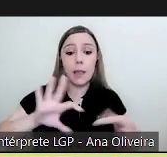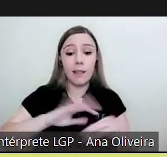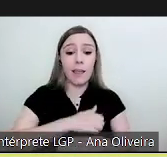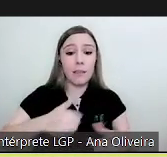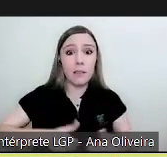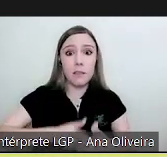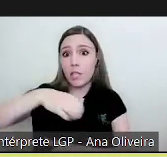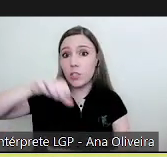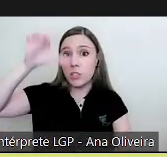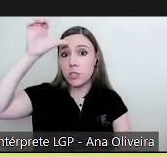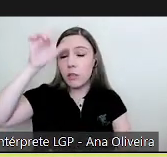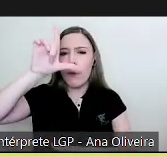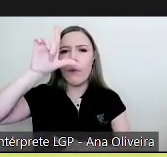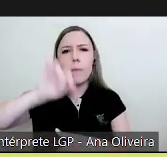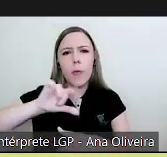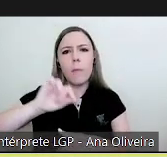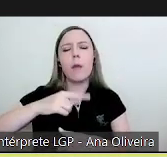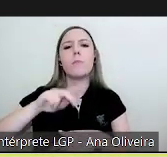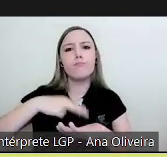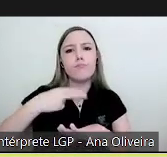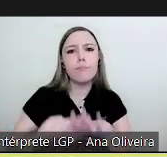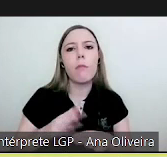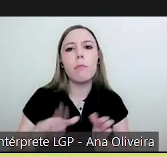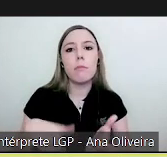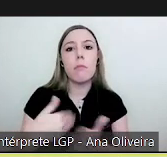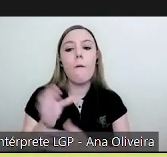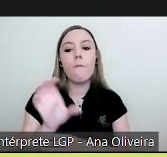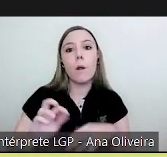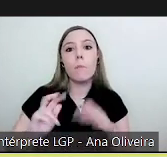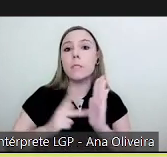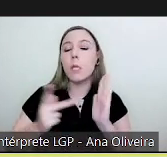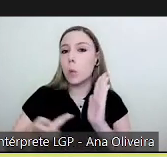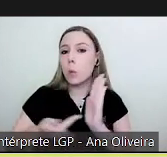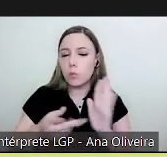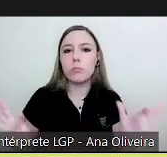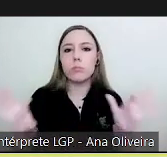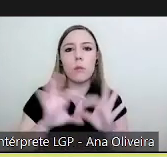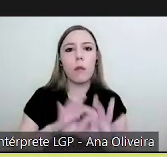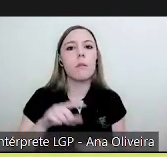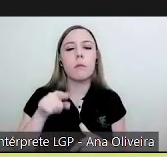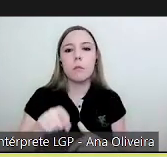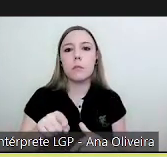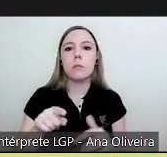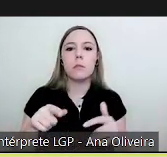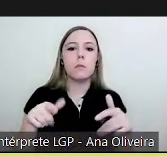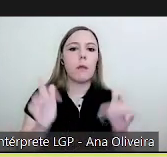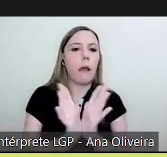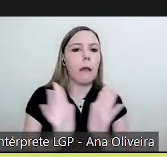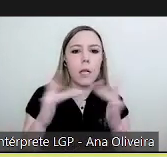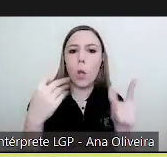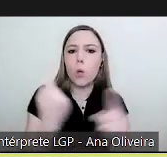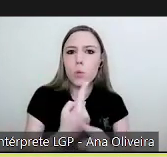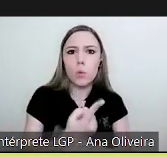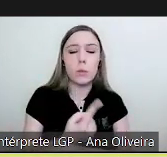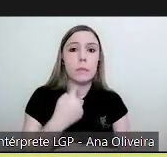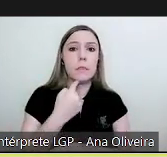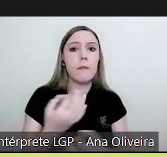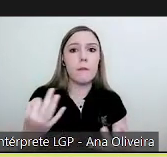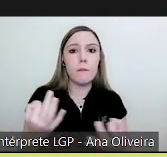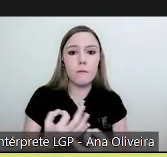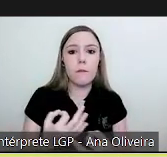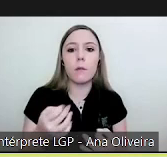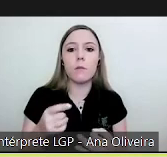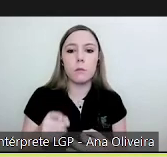reforçar mecanismos tecnológicos como os associados à internet das coisas, como digo, a sensorização vai